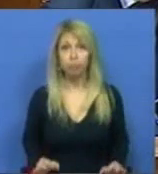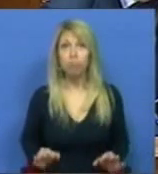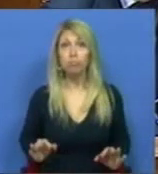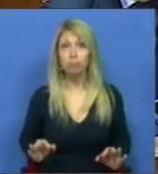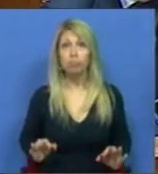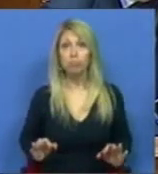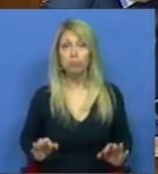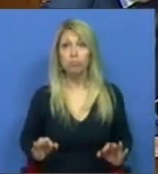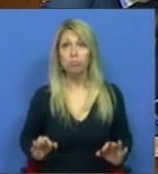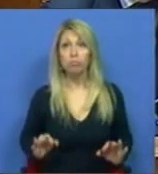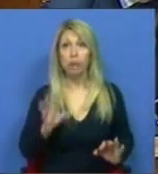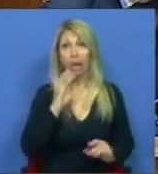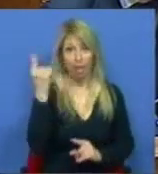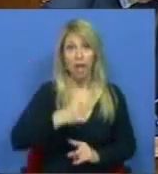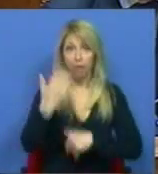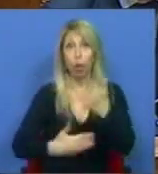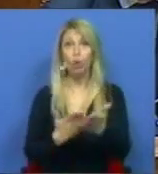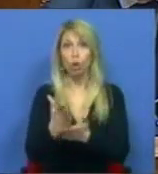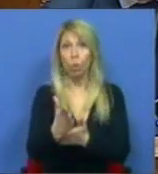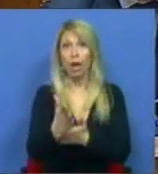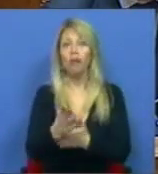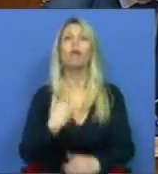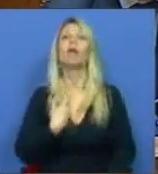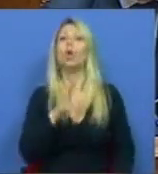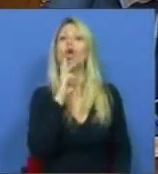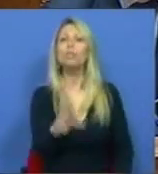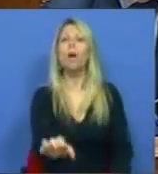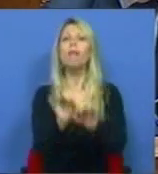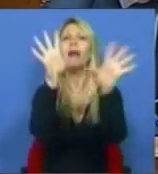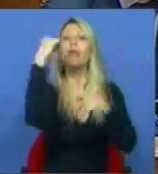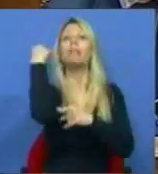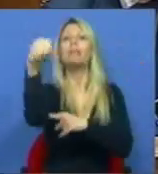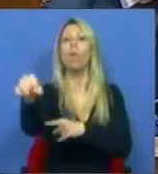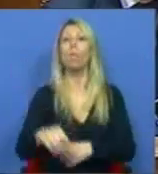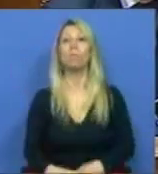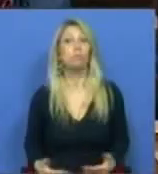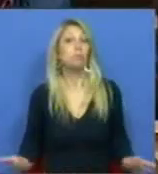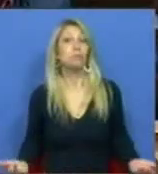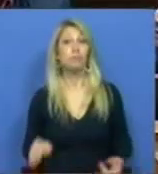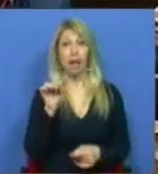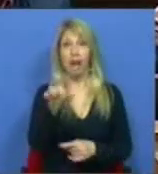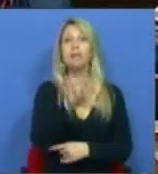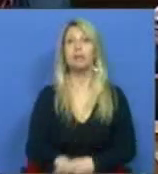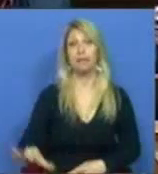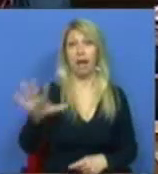uma prática que deve continuar. Eu respondo claramente não. E é nessas